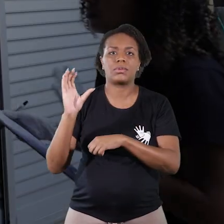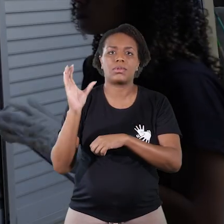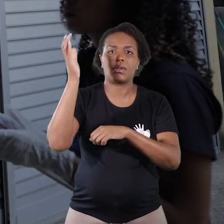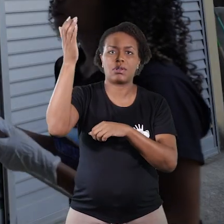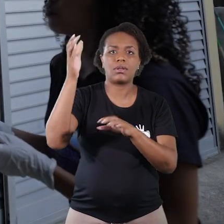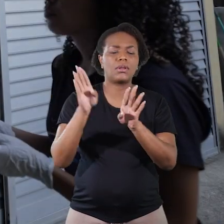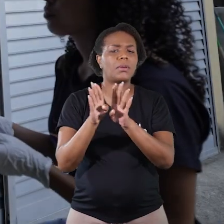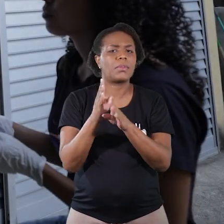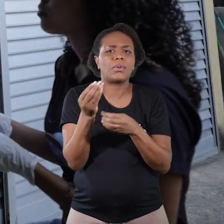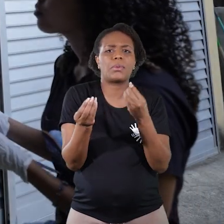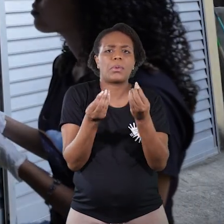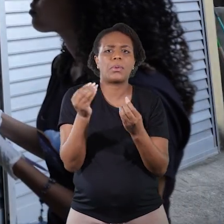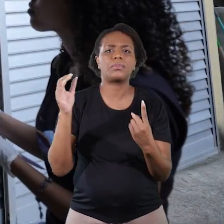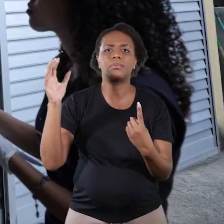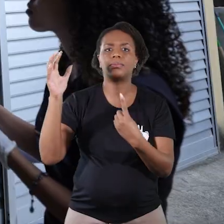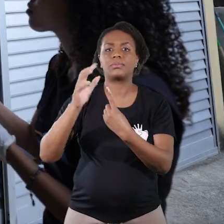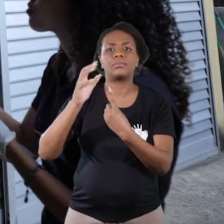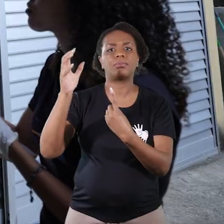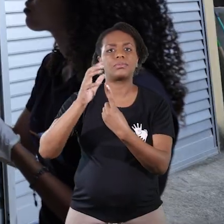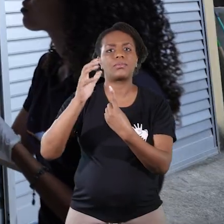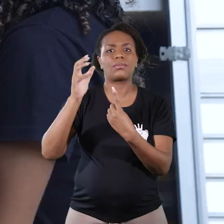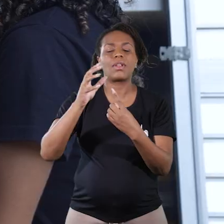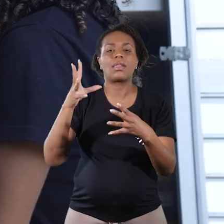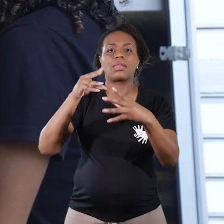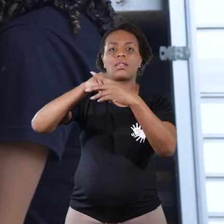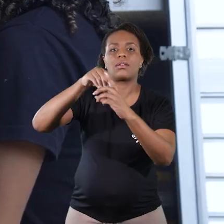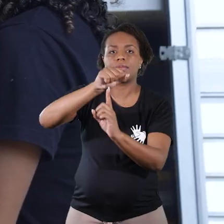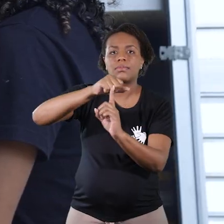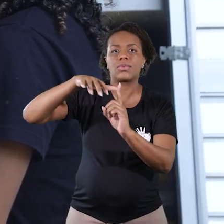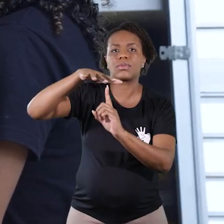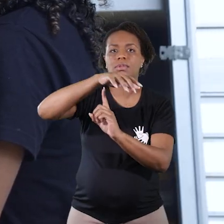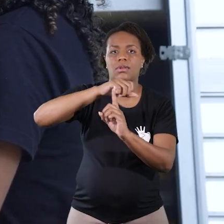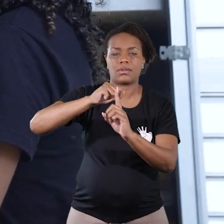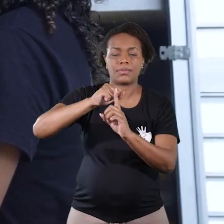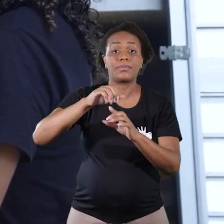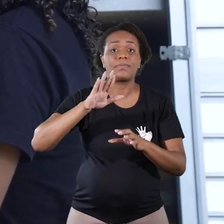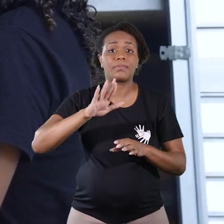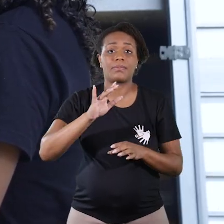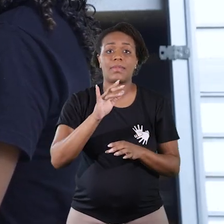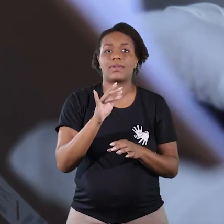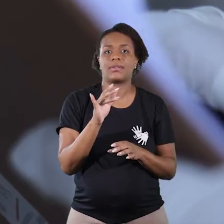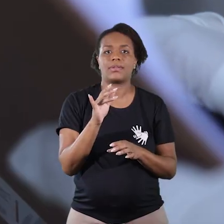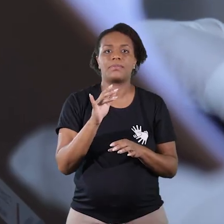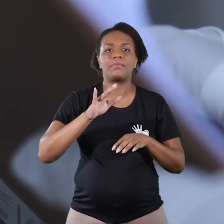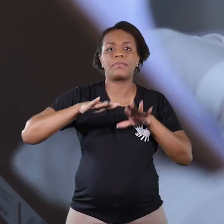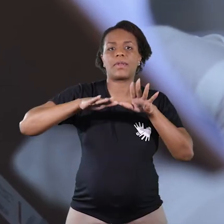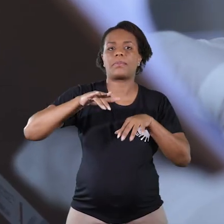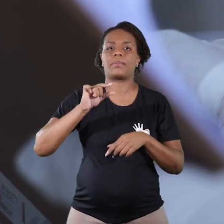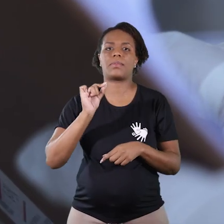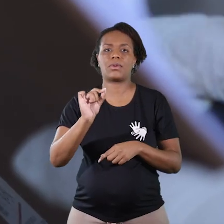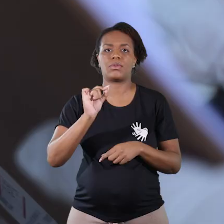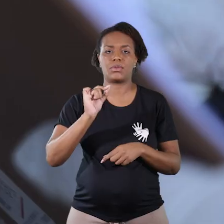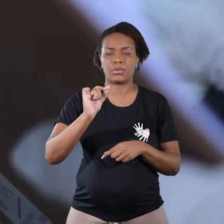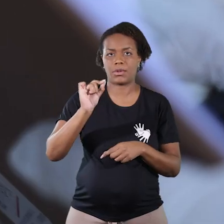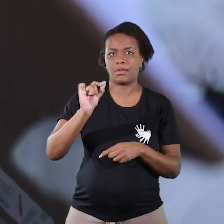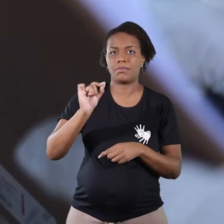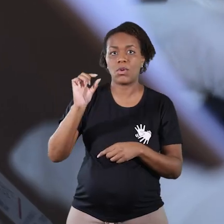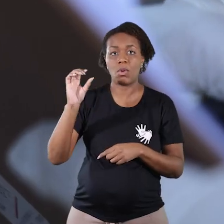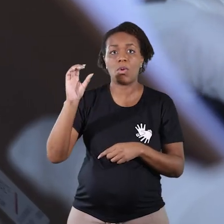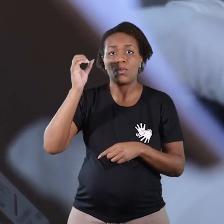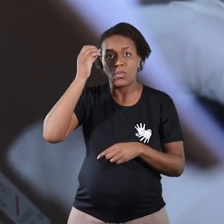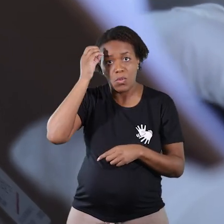e as implicações que decorrem disso para a sociedade. Agora, vai uma distância entre